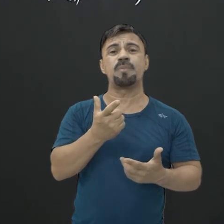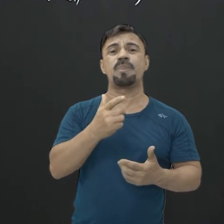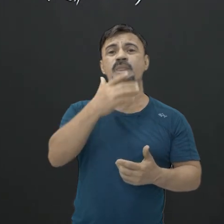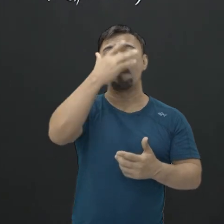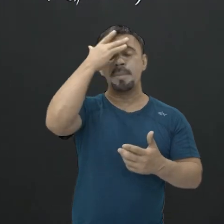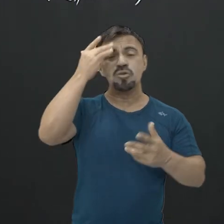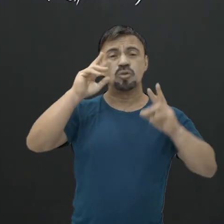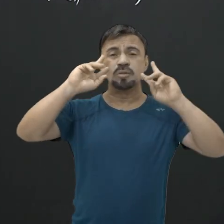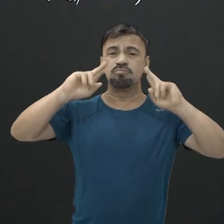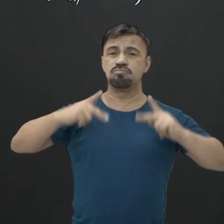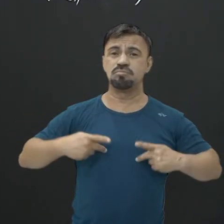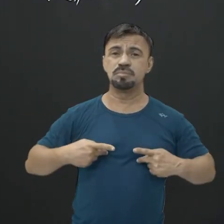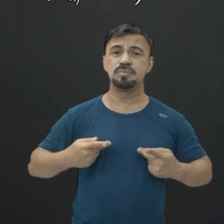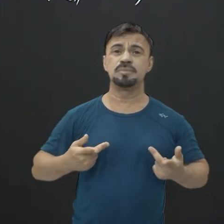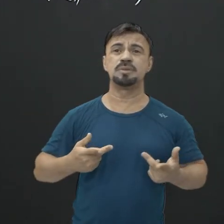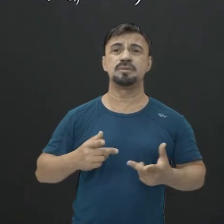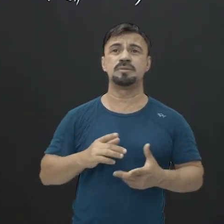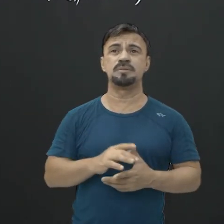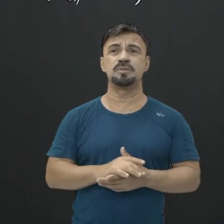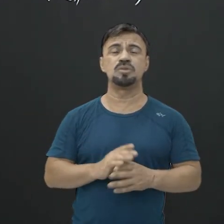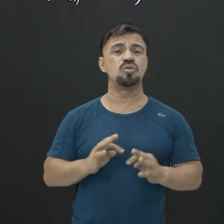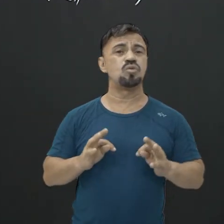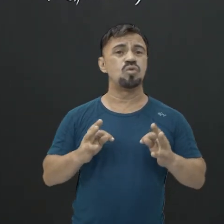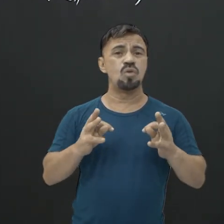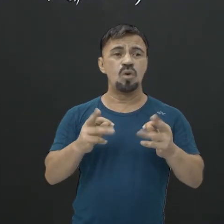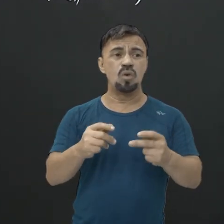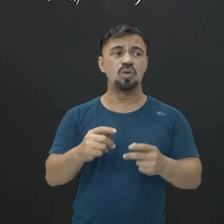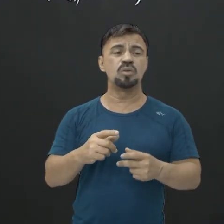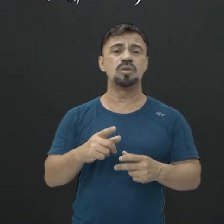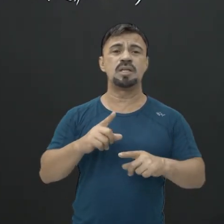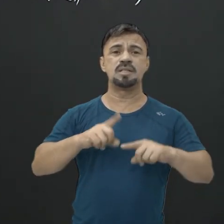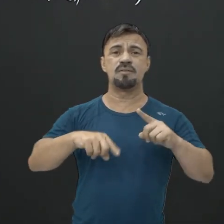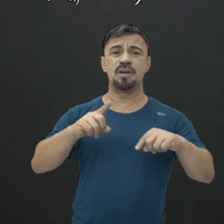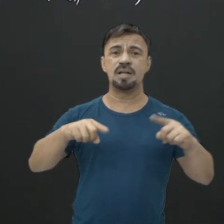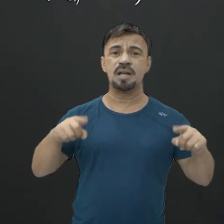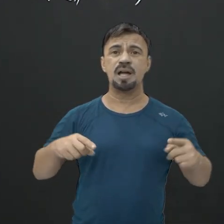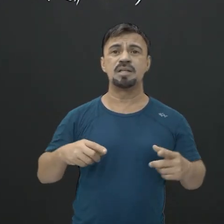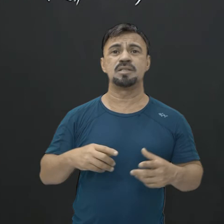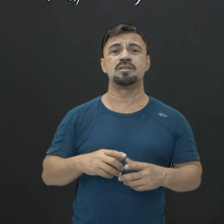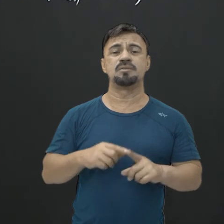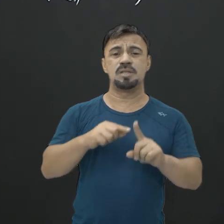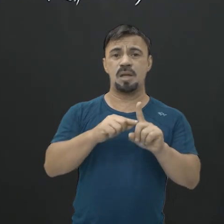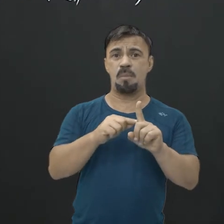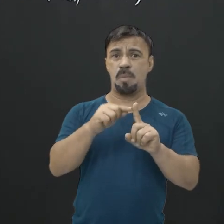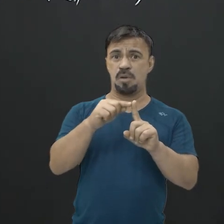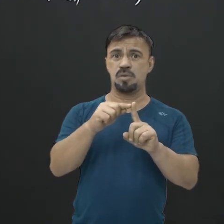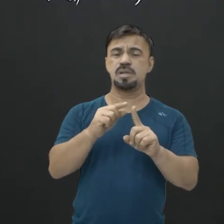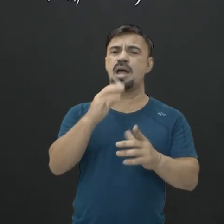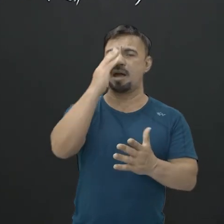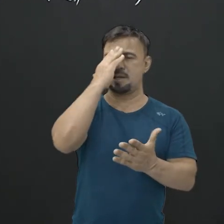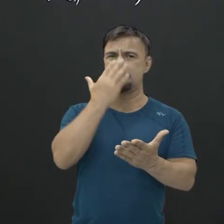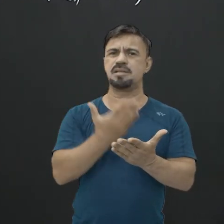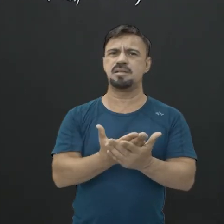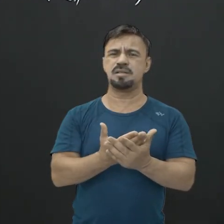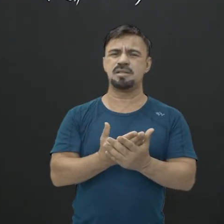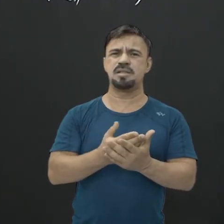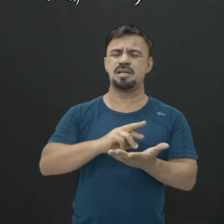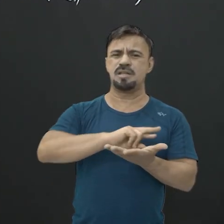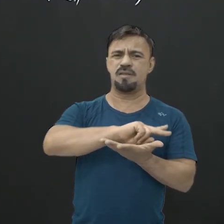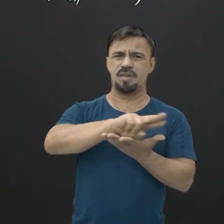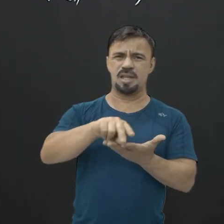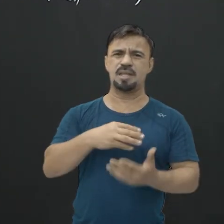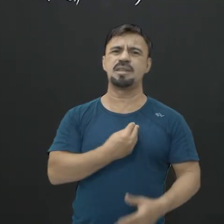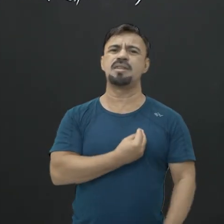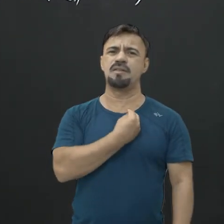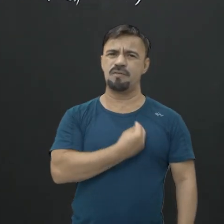humanos, a maioria dos animais não toleram essa variação absurda de temperatura. Então acredite, se tem diversidade de vida